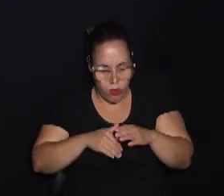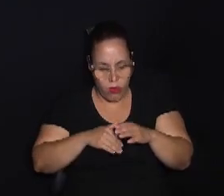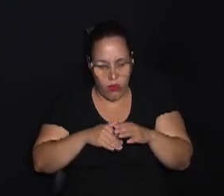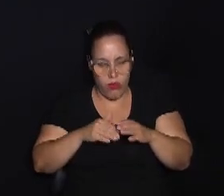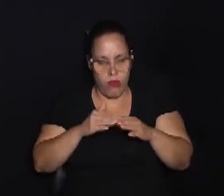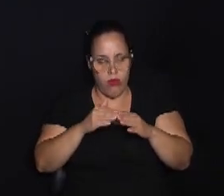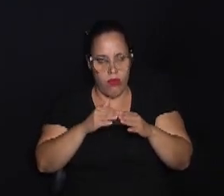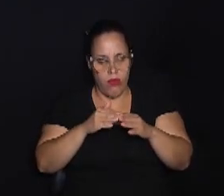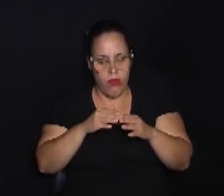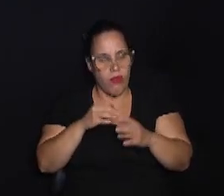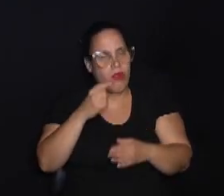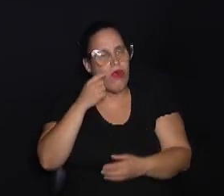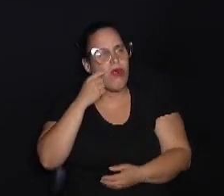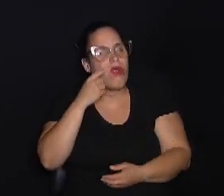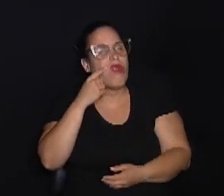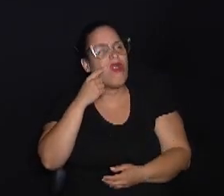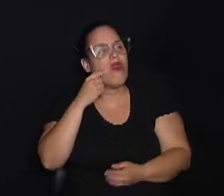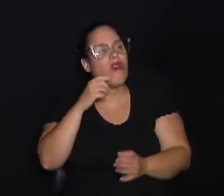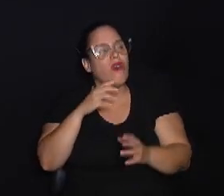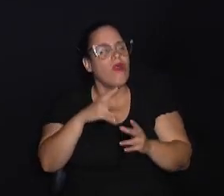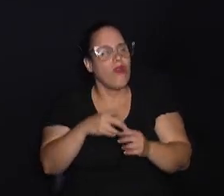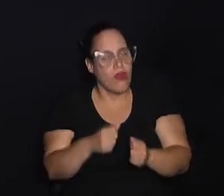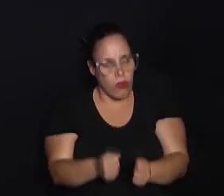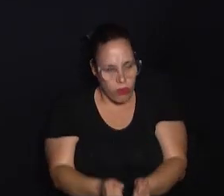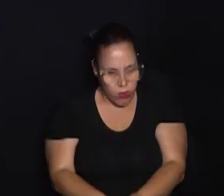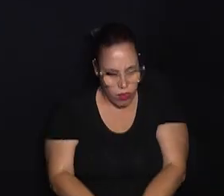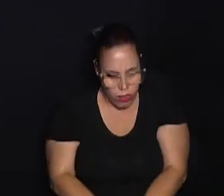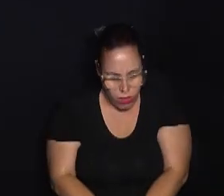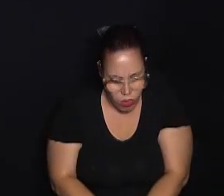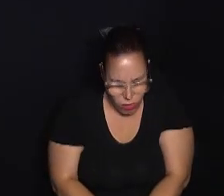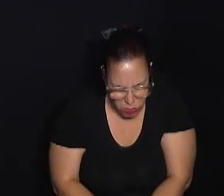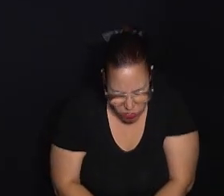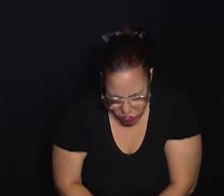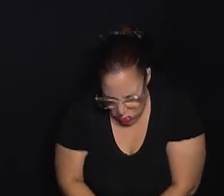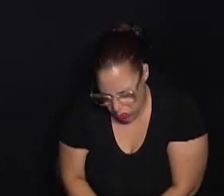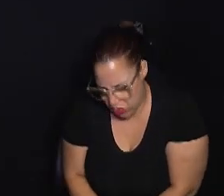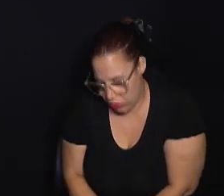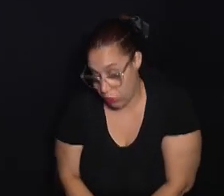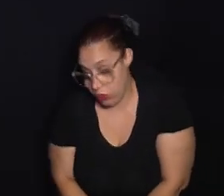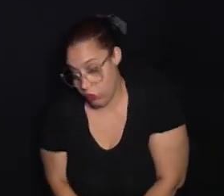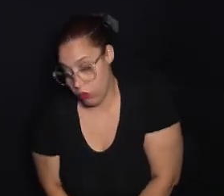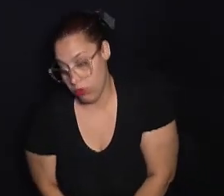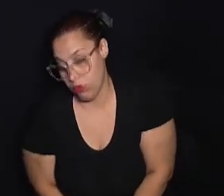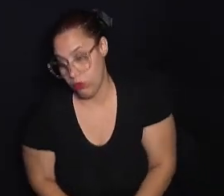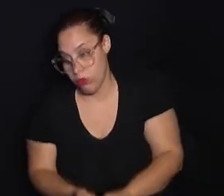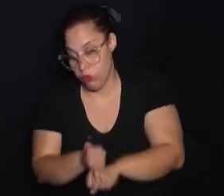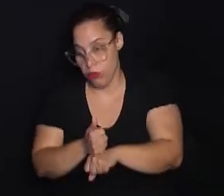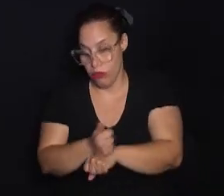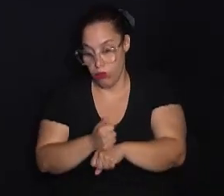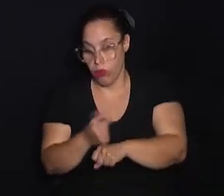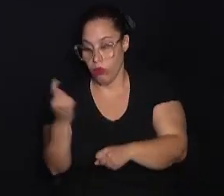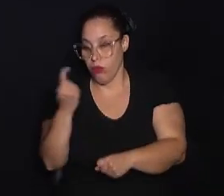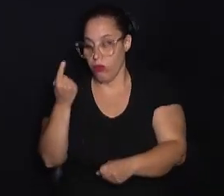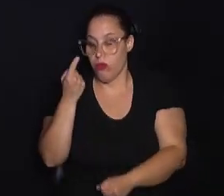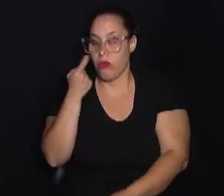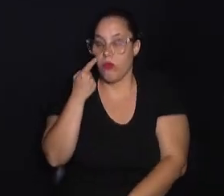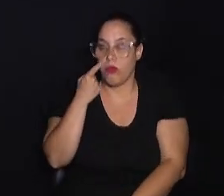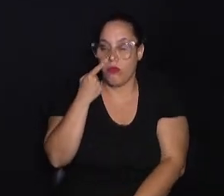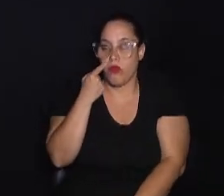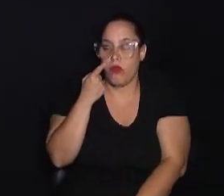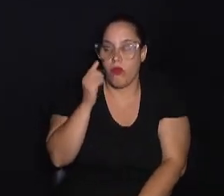que consegue olhar para a família como um todo, né? É o profissional que vai dar aquele primeiro atendimento, que vai olhar, que vai